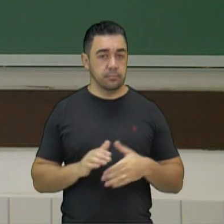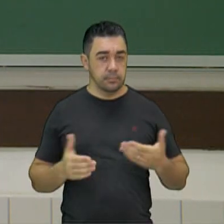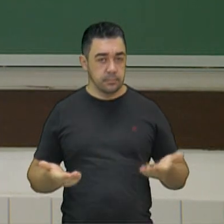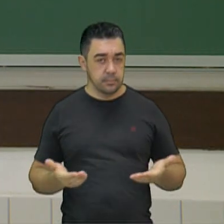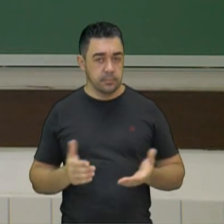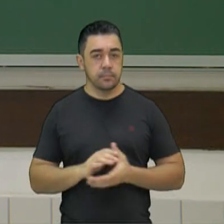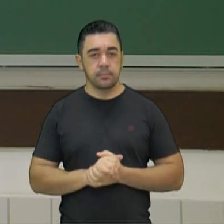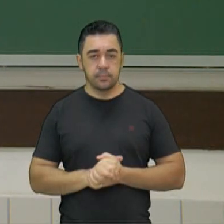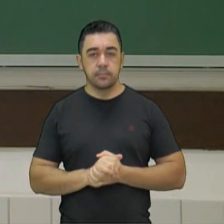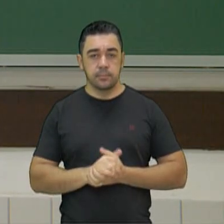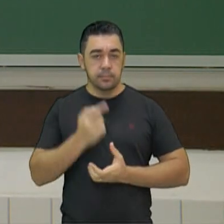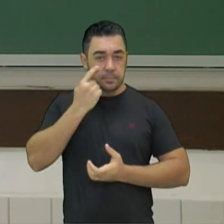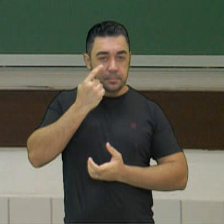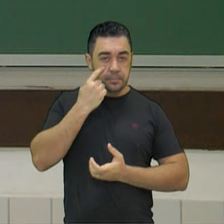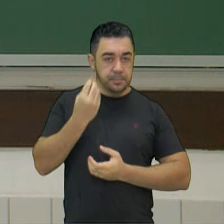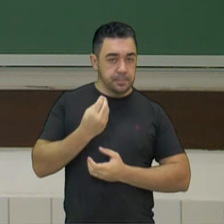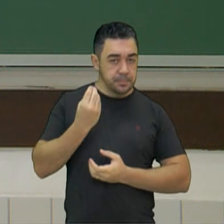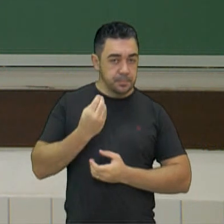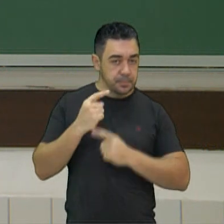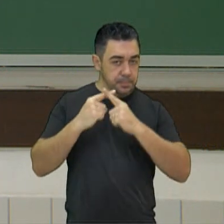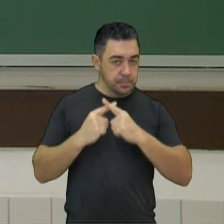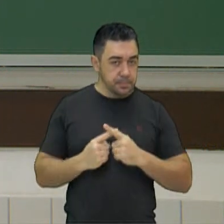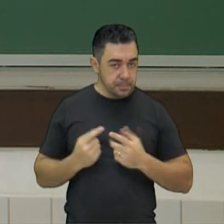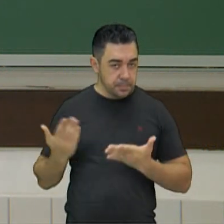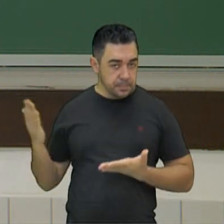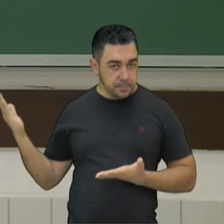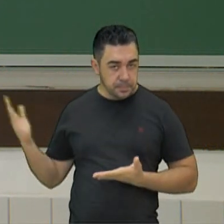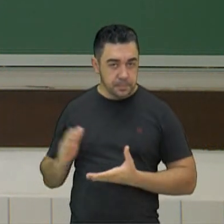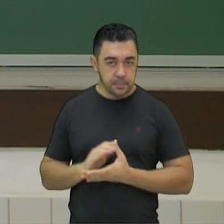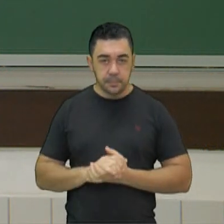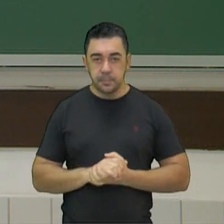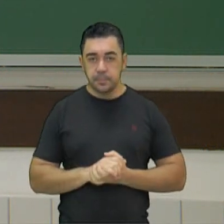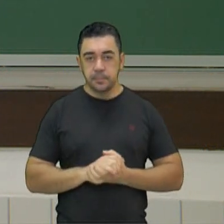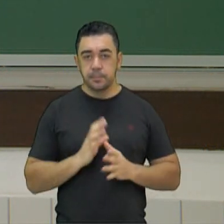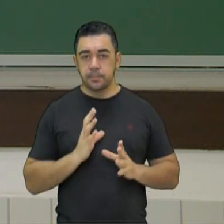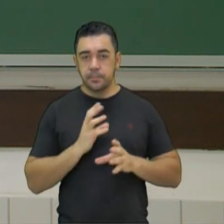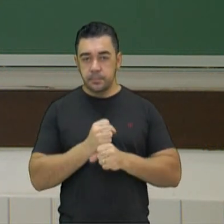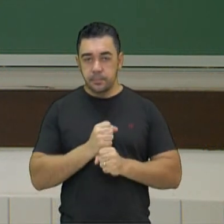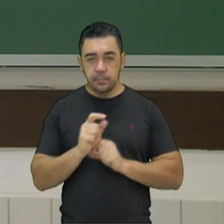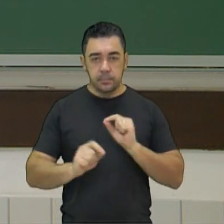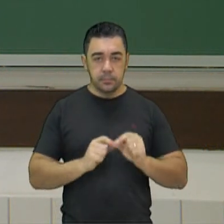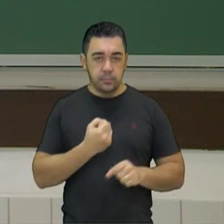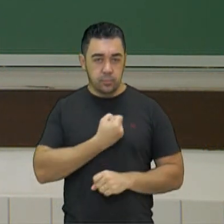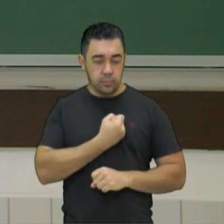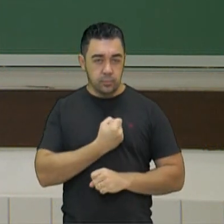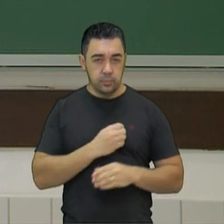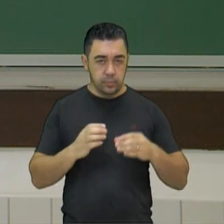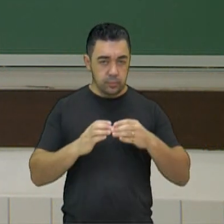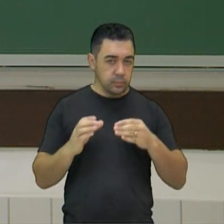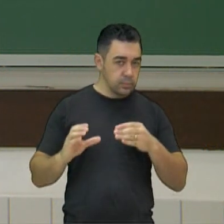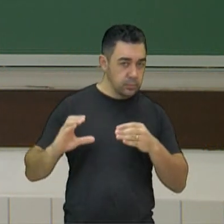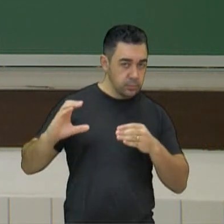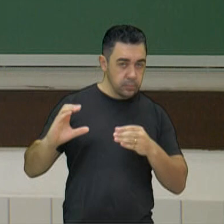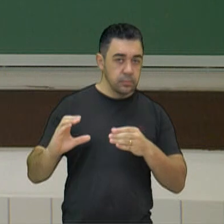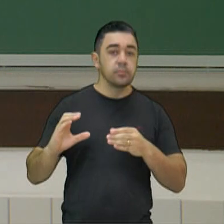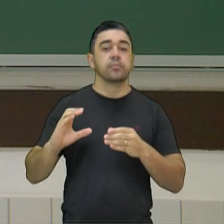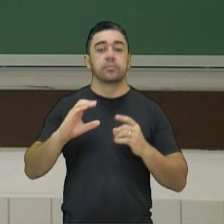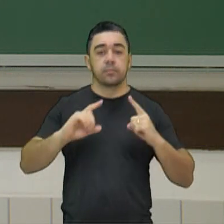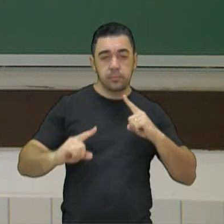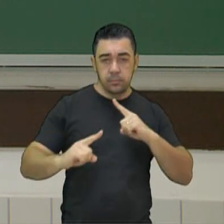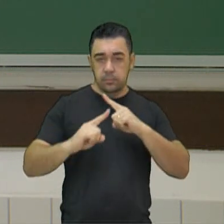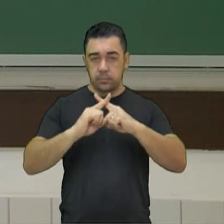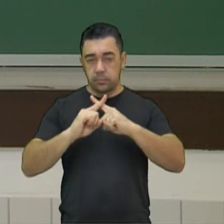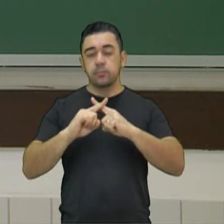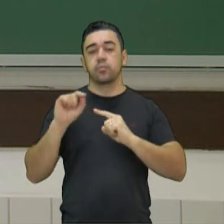Então, vamos ver como que ficou essa multiplicação? Tá lá, ó, vou calcular o número complexo multiplicado pelo seu